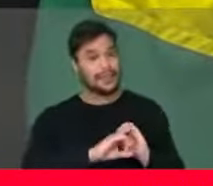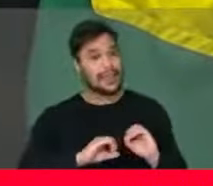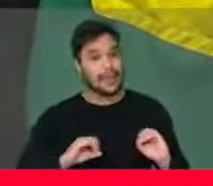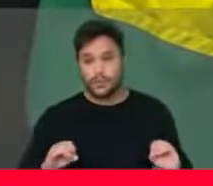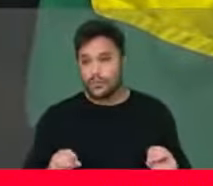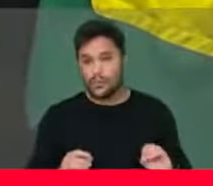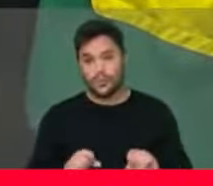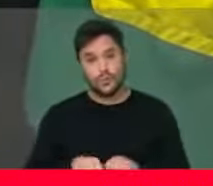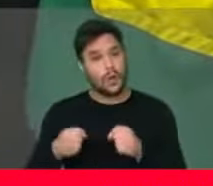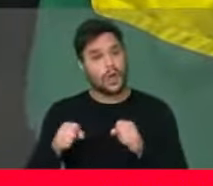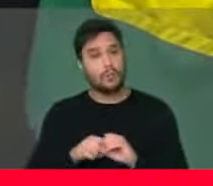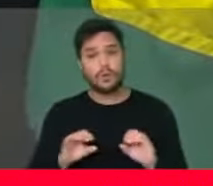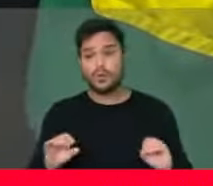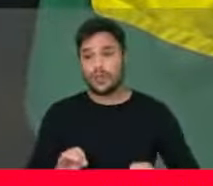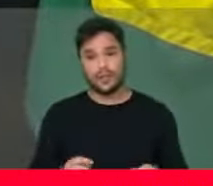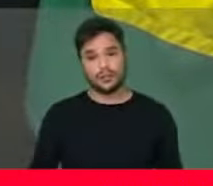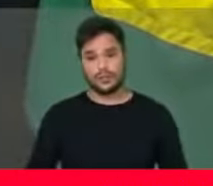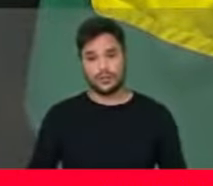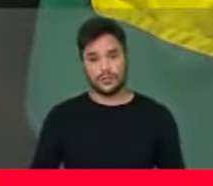de depredação.